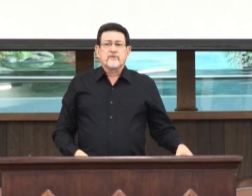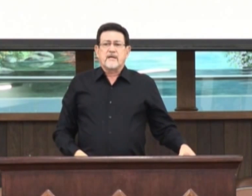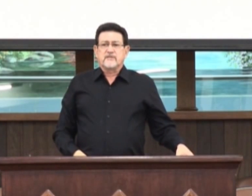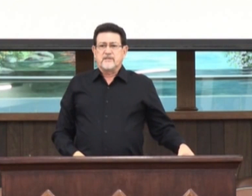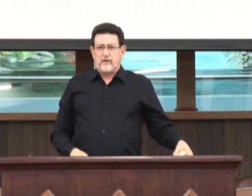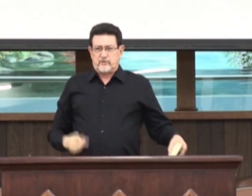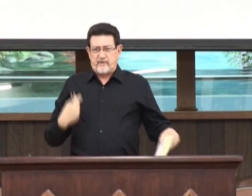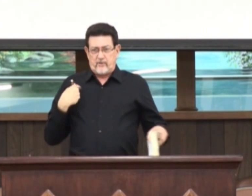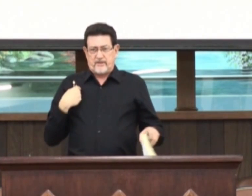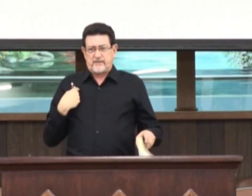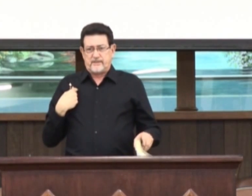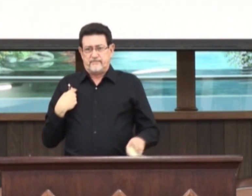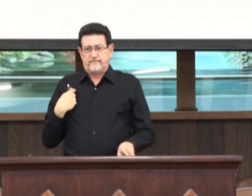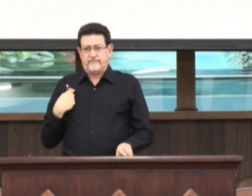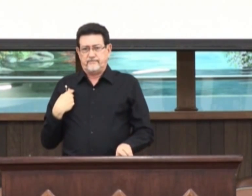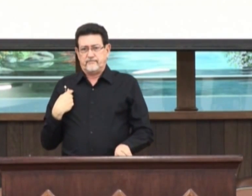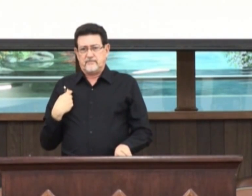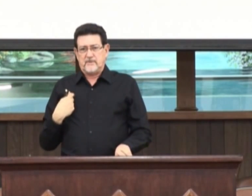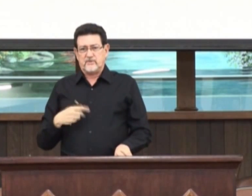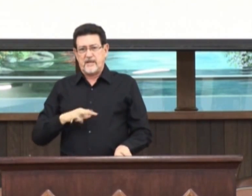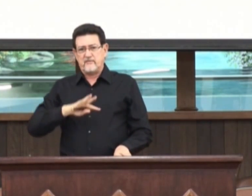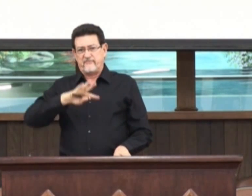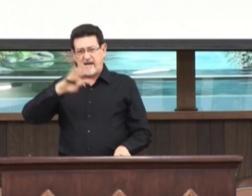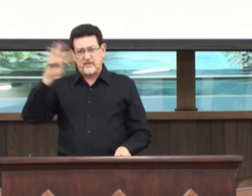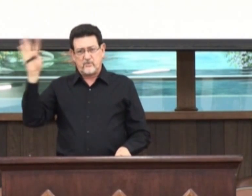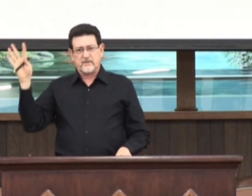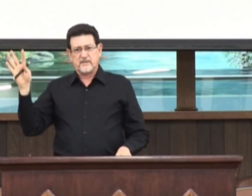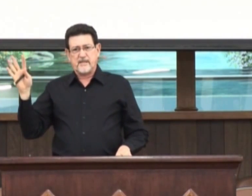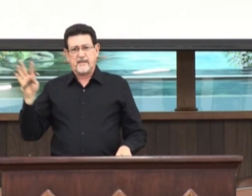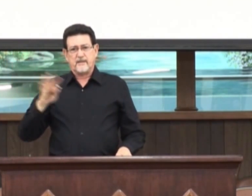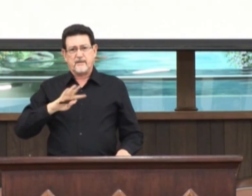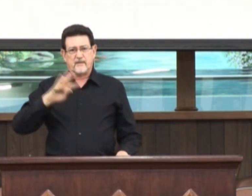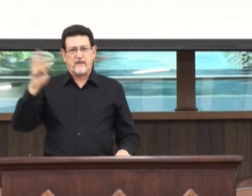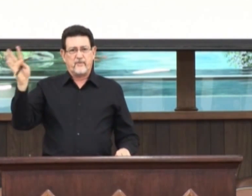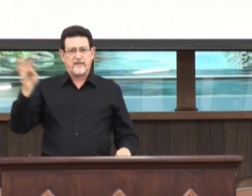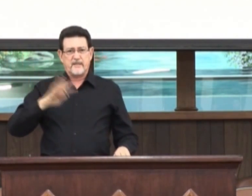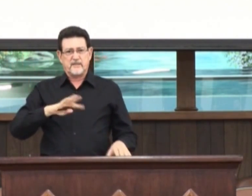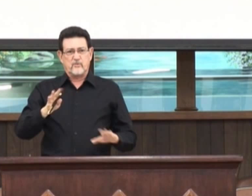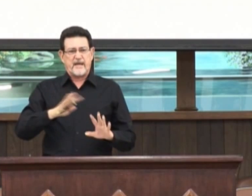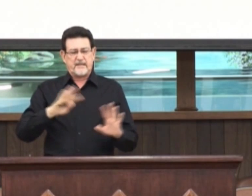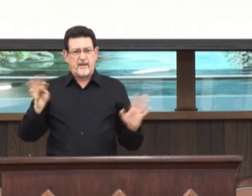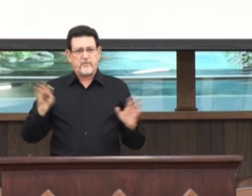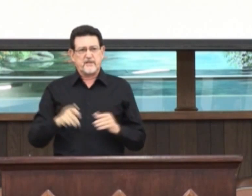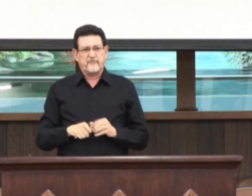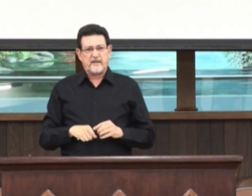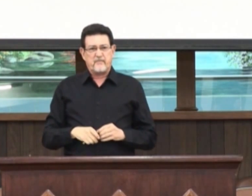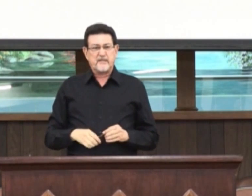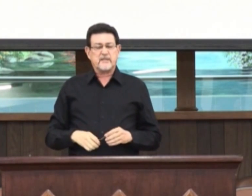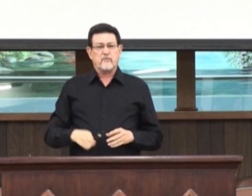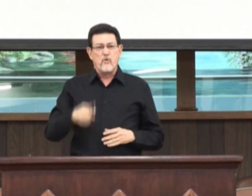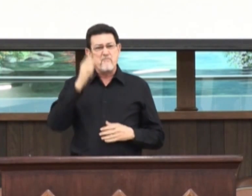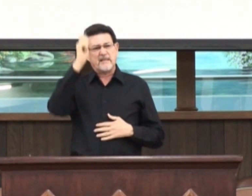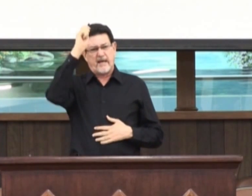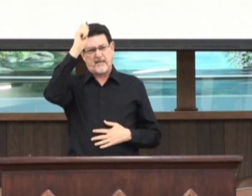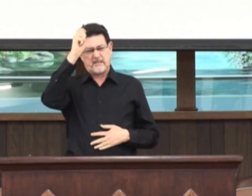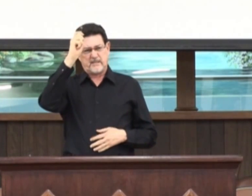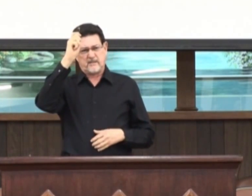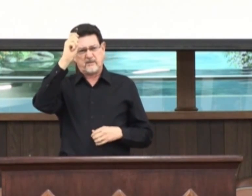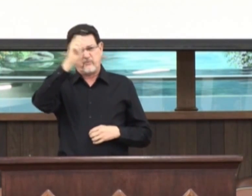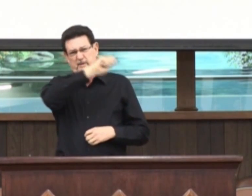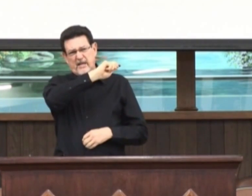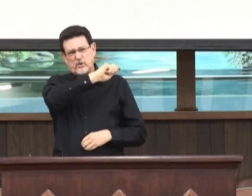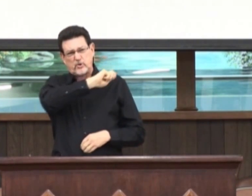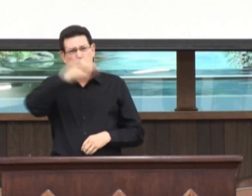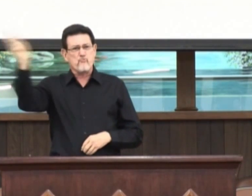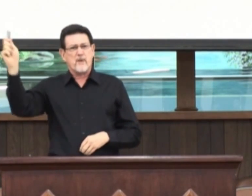Qual é a vontade de Deus para nós? Eu sei várias coisas que a vontade não dá tempo para a gente fazer, mas uma